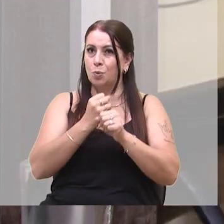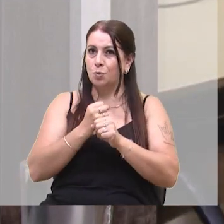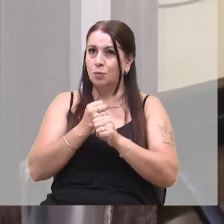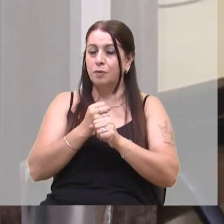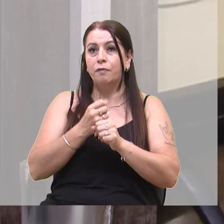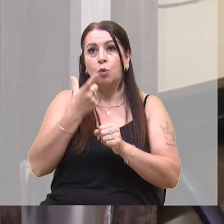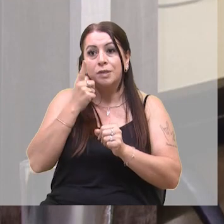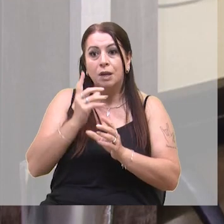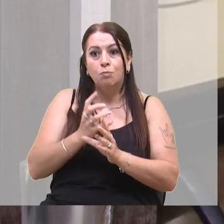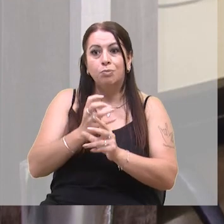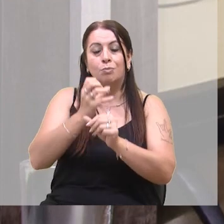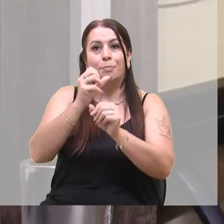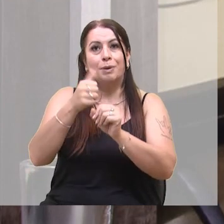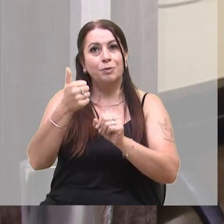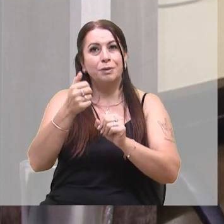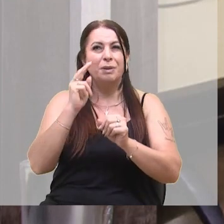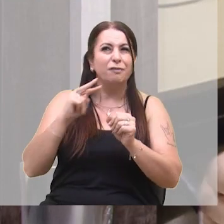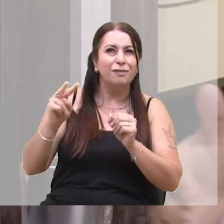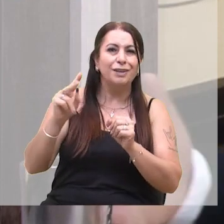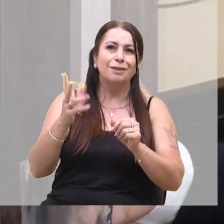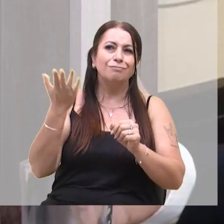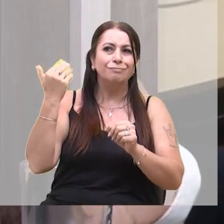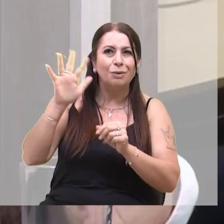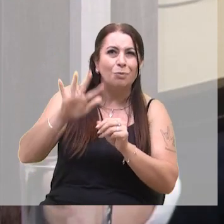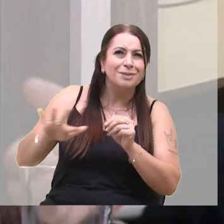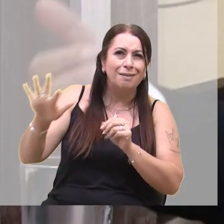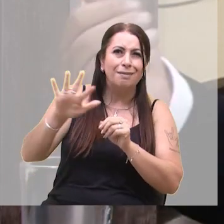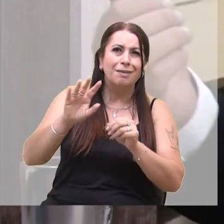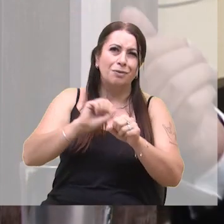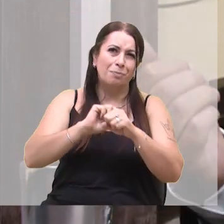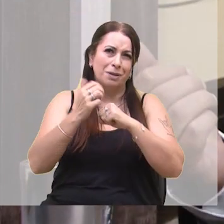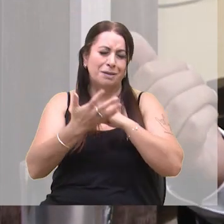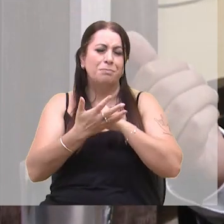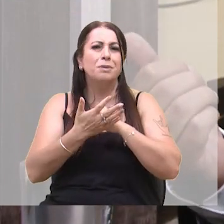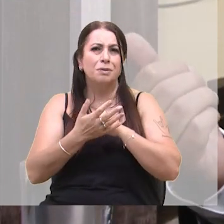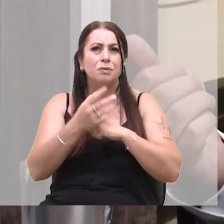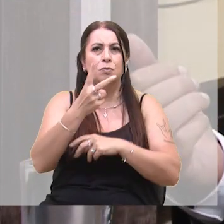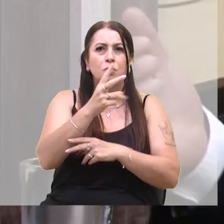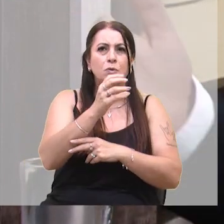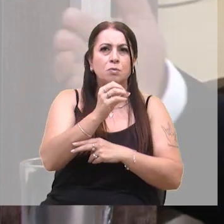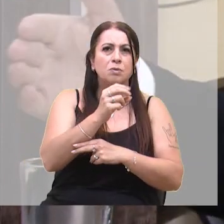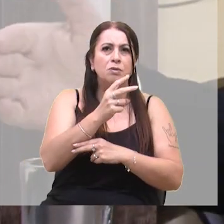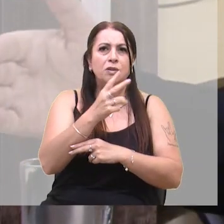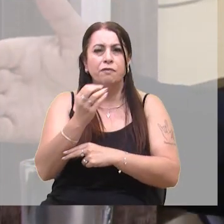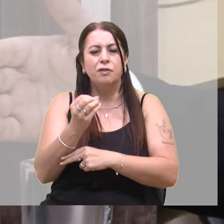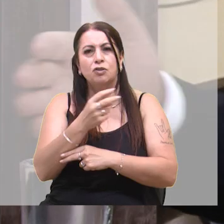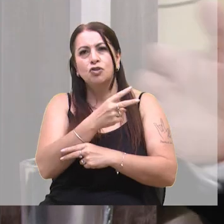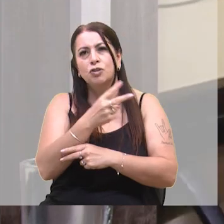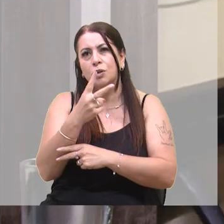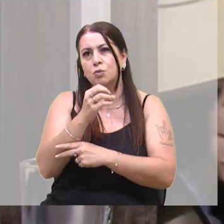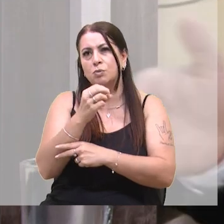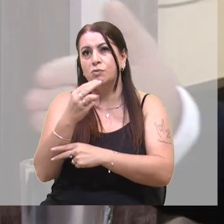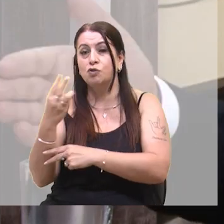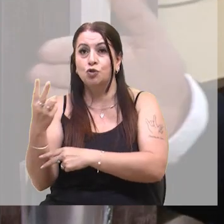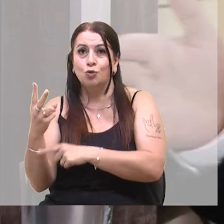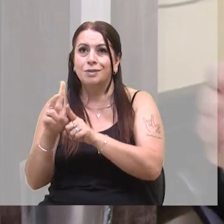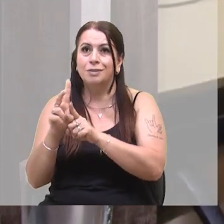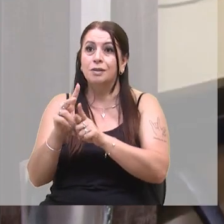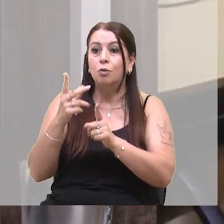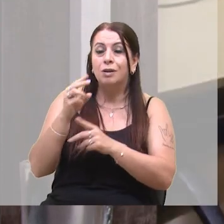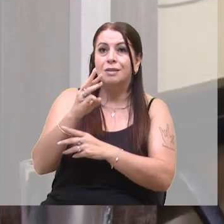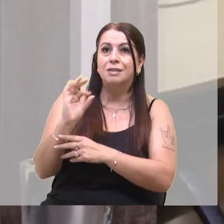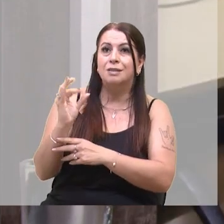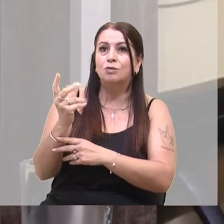o Executivo equilibrou as contas, até porque a arrecadação foi melhorando, mas ainda vinha de um cenário de pandemia, sobretudo de